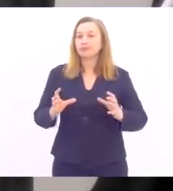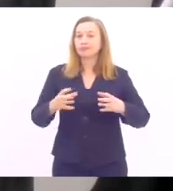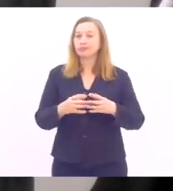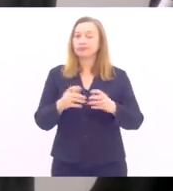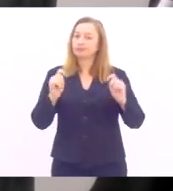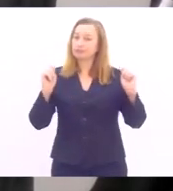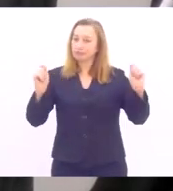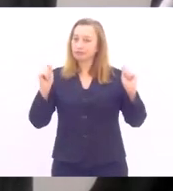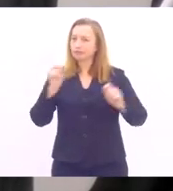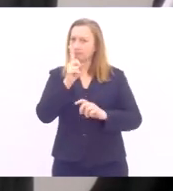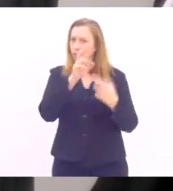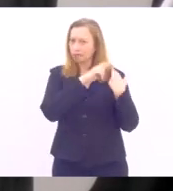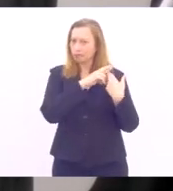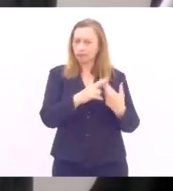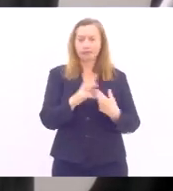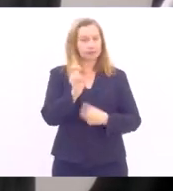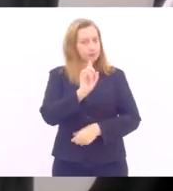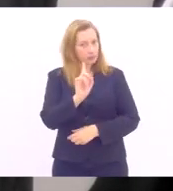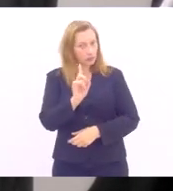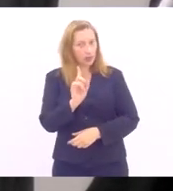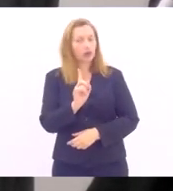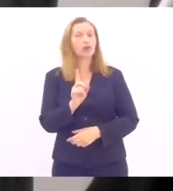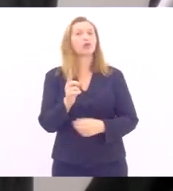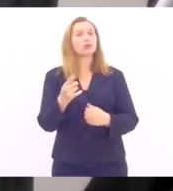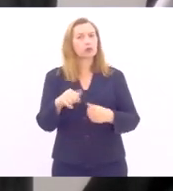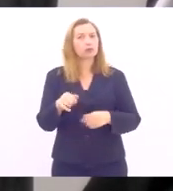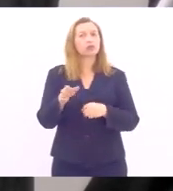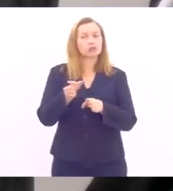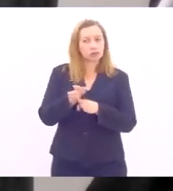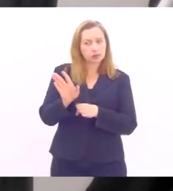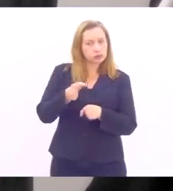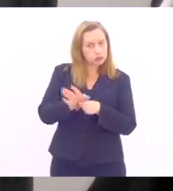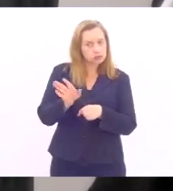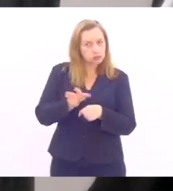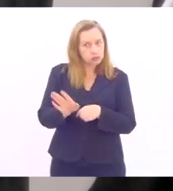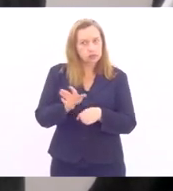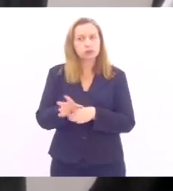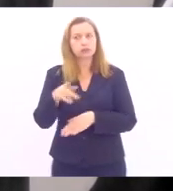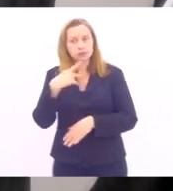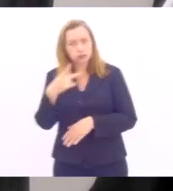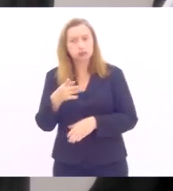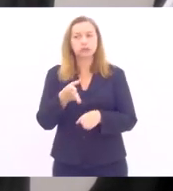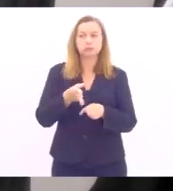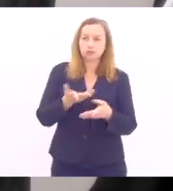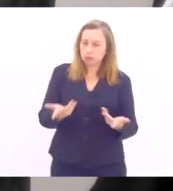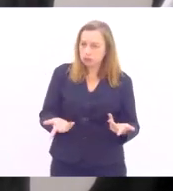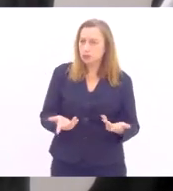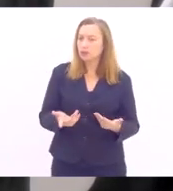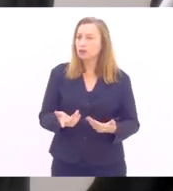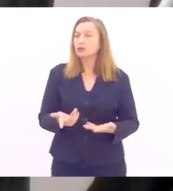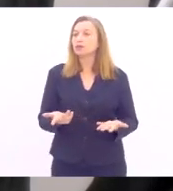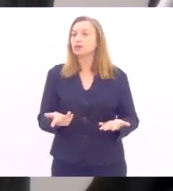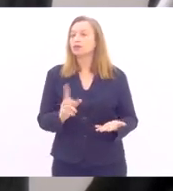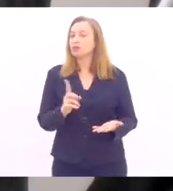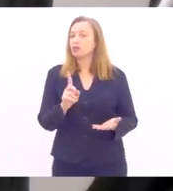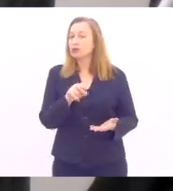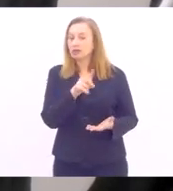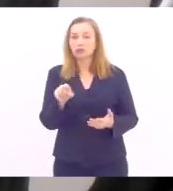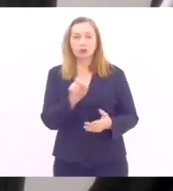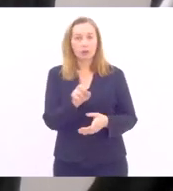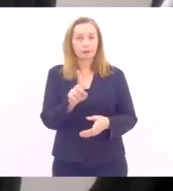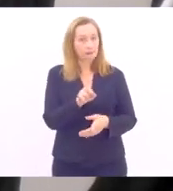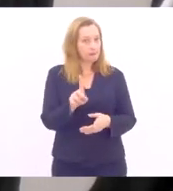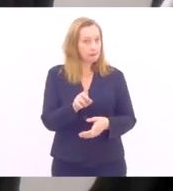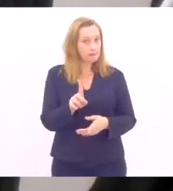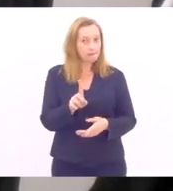tenham responsabilidade em informar, prevenir, advertir, orientar. A gente não está isentando, a gente